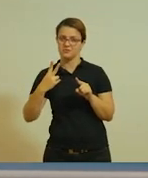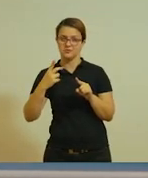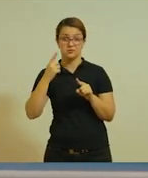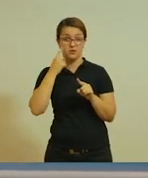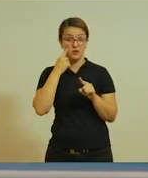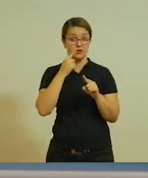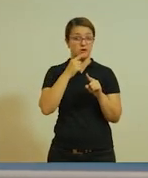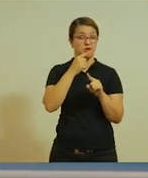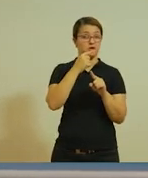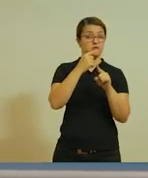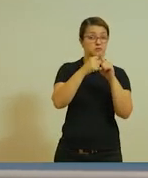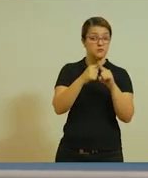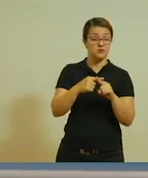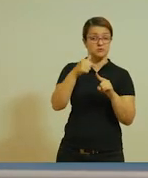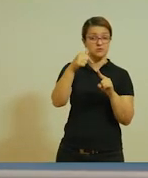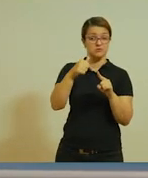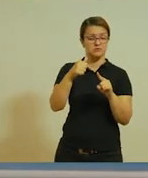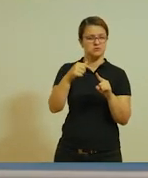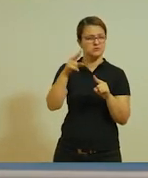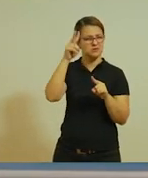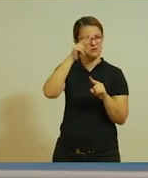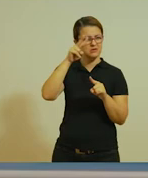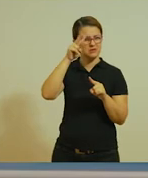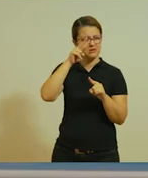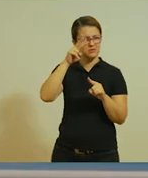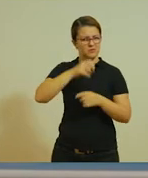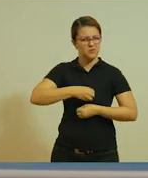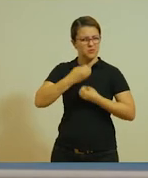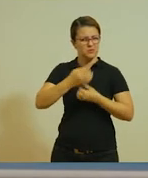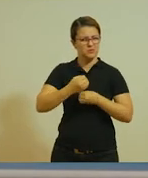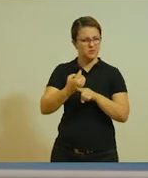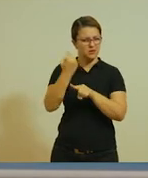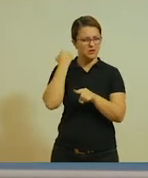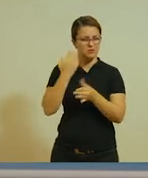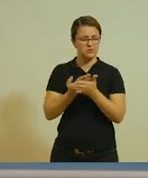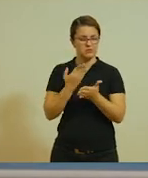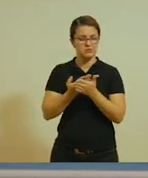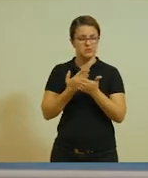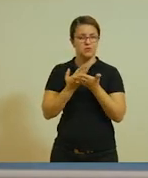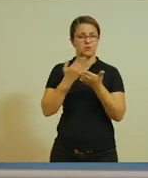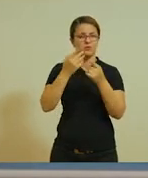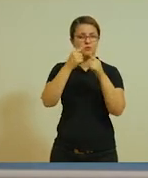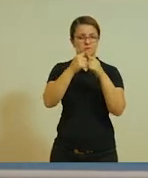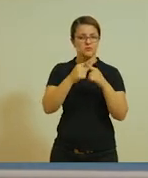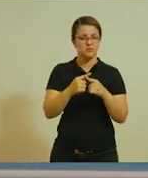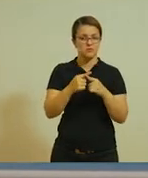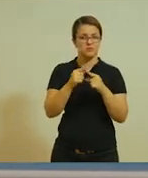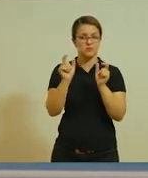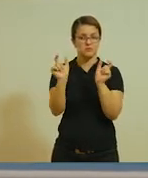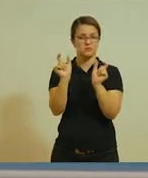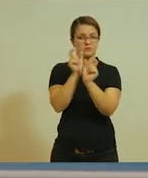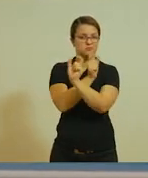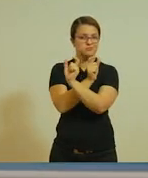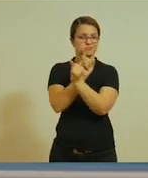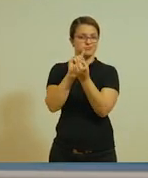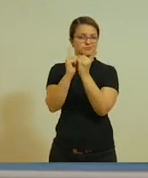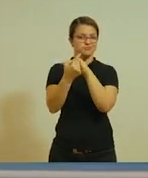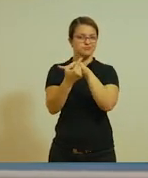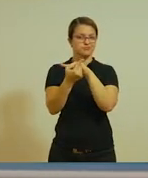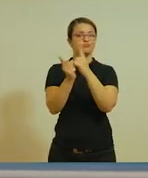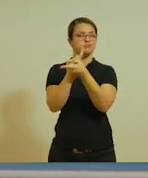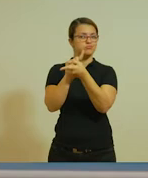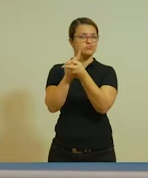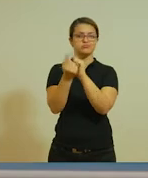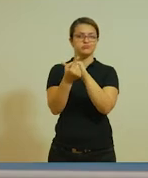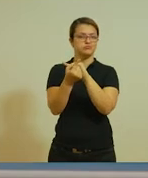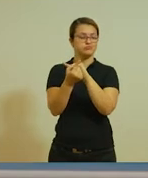do 7, eu tenho essa informação. Vocês estão lembrados que a aula anterior eu falei para vocês que na multiplicação a ordem dos fatores não